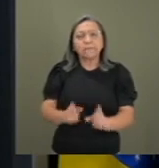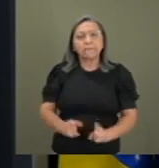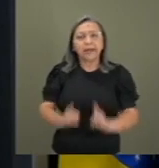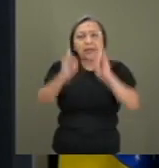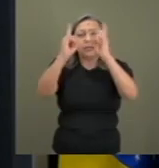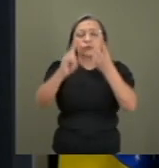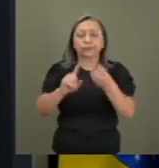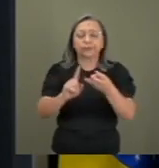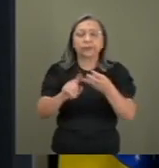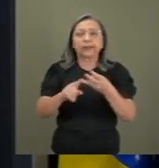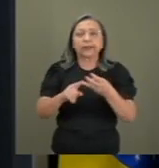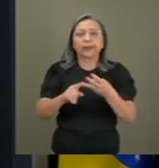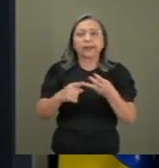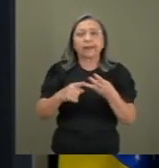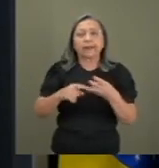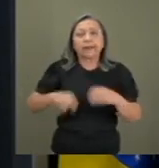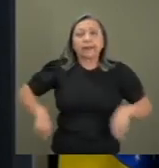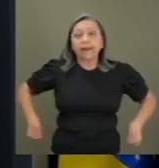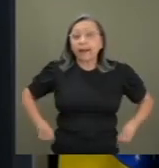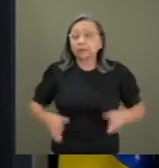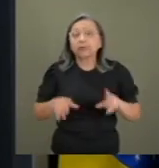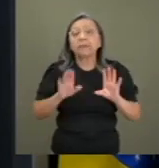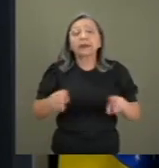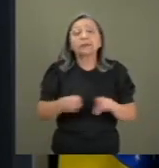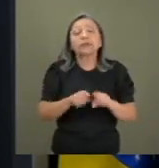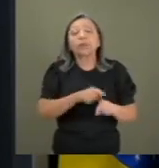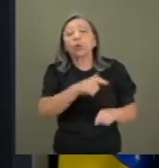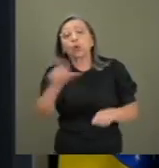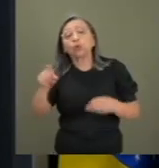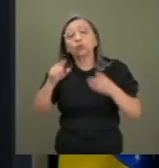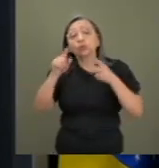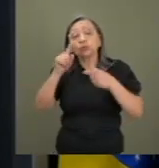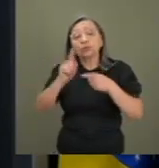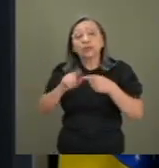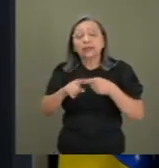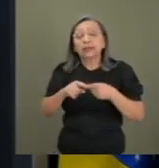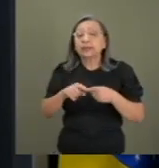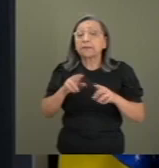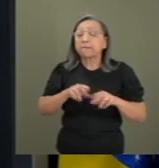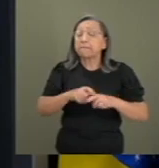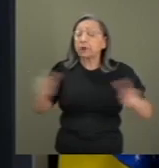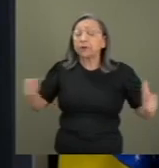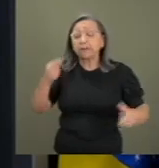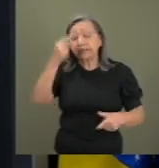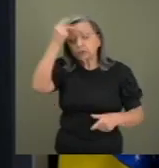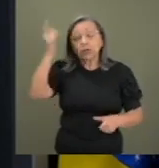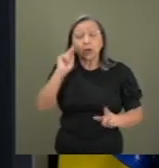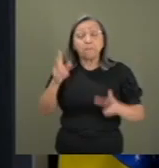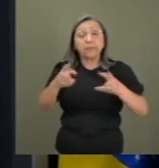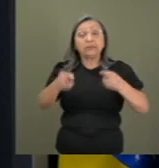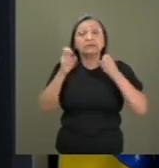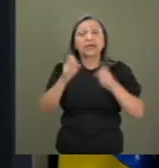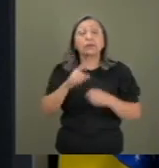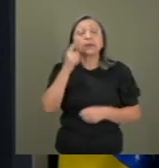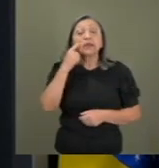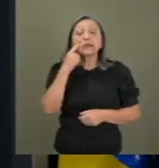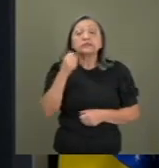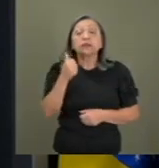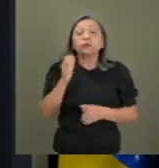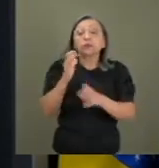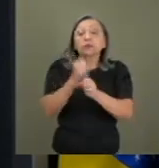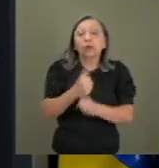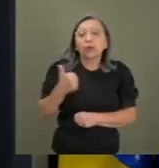outro detalhe que passa despercebido pela maior parte das pessoas e que eu tenho que entregar a verdade para vocês. São